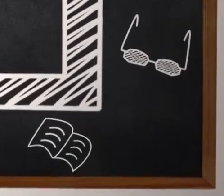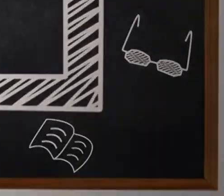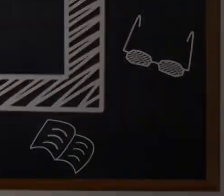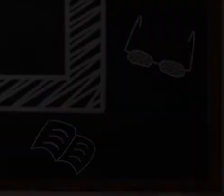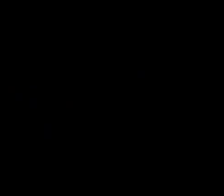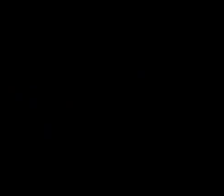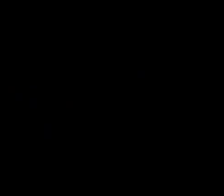Nesse caso, a única alternativa correta é a que diz aí na letra B, ó, que a estrutura indicada por 2 nós vamos chamar de